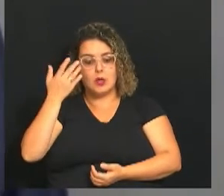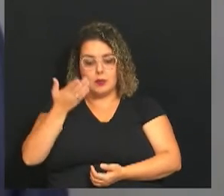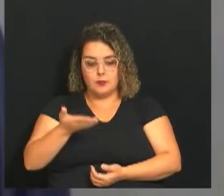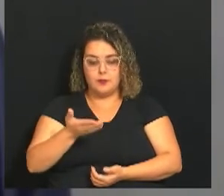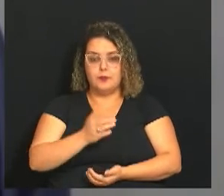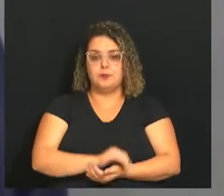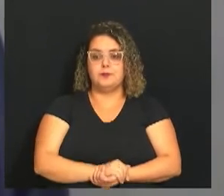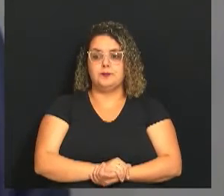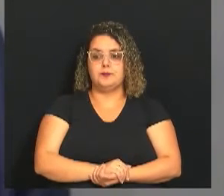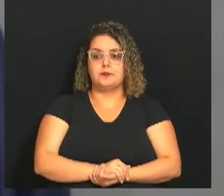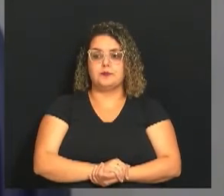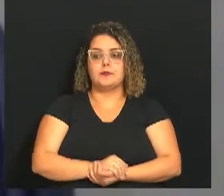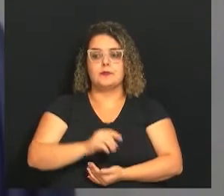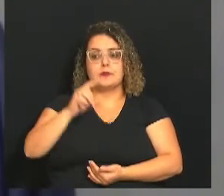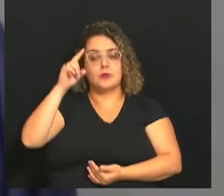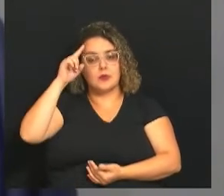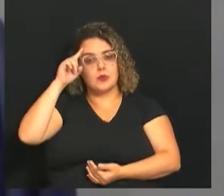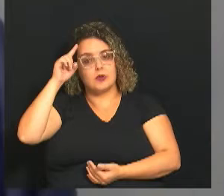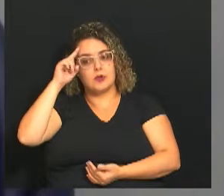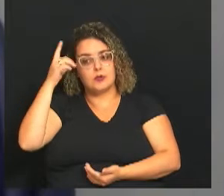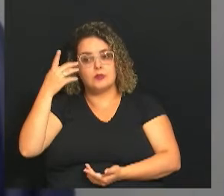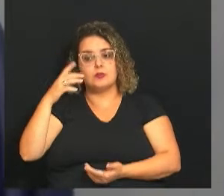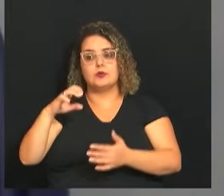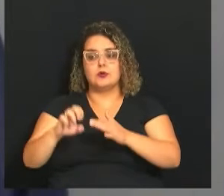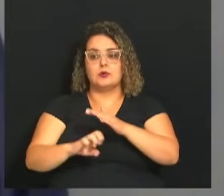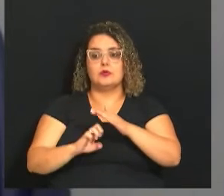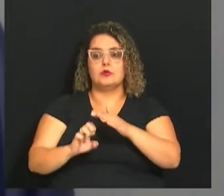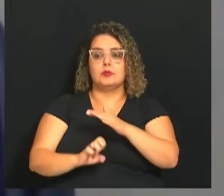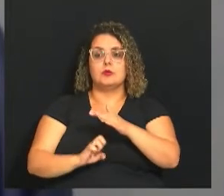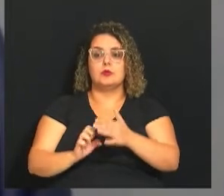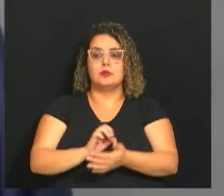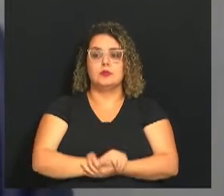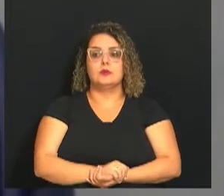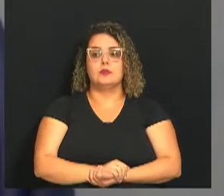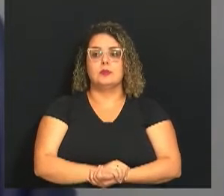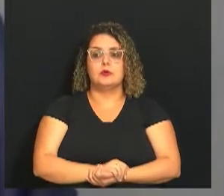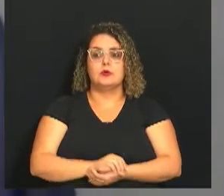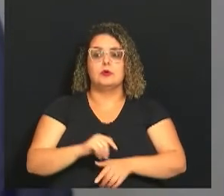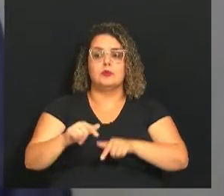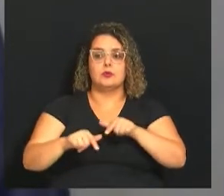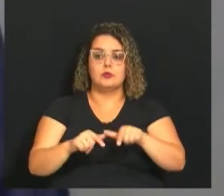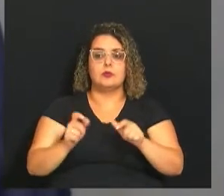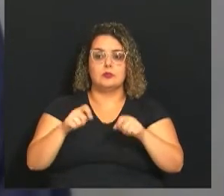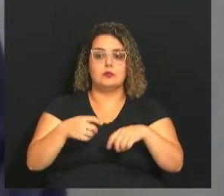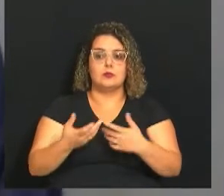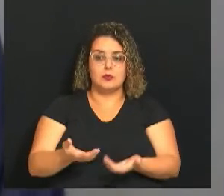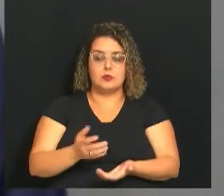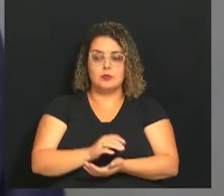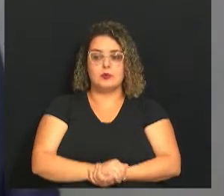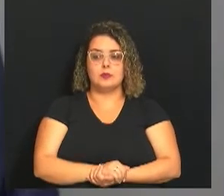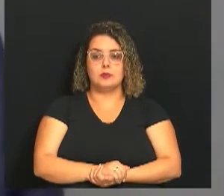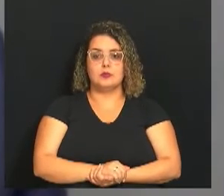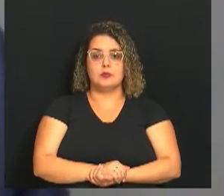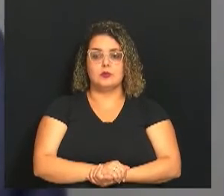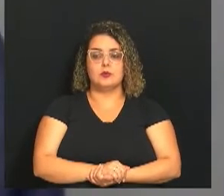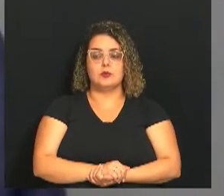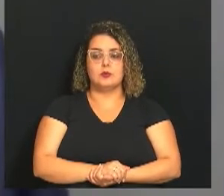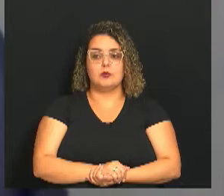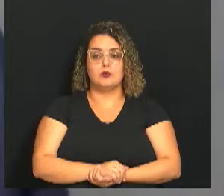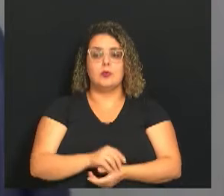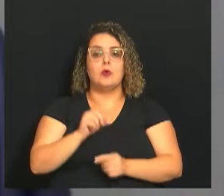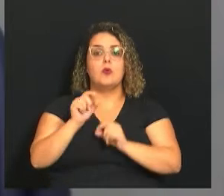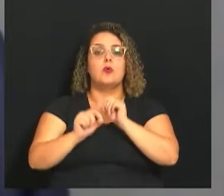dia a dia da empresa, no trabalho em si, efetivamente, algumas pessoas perguntam o que a empresa pode